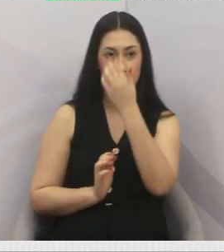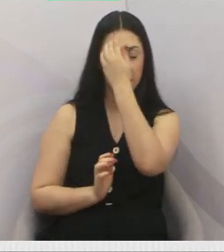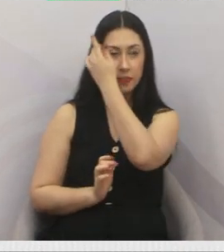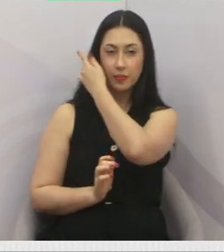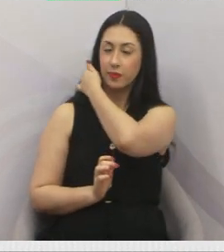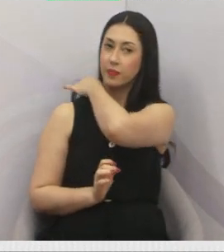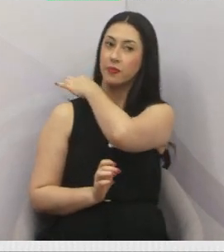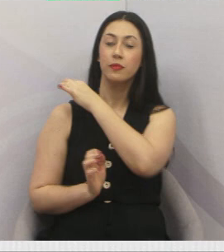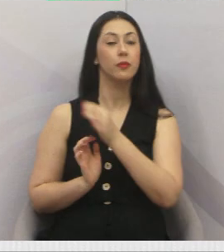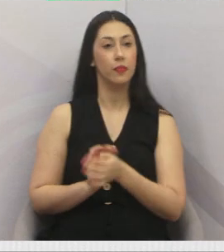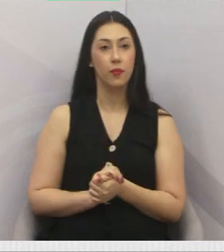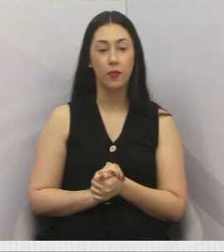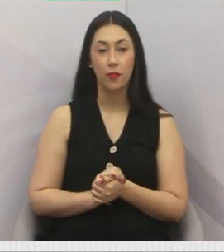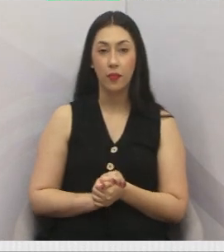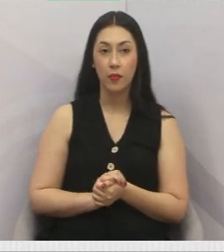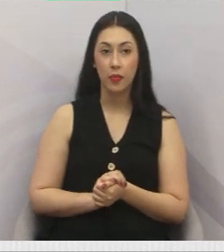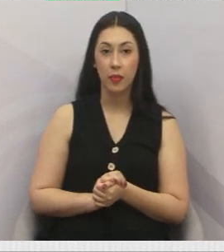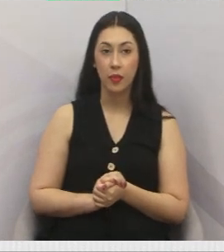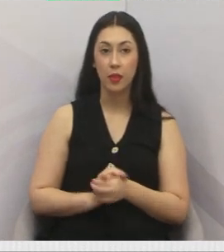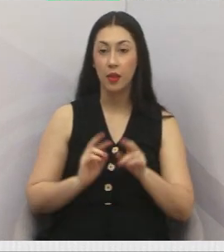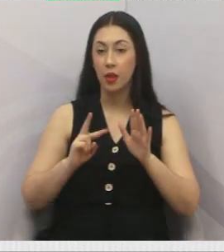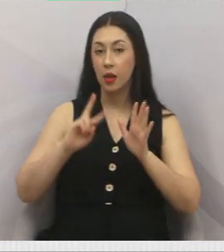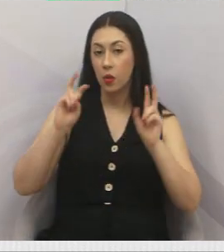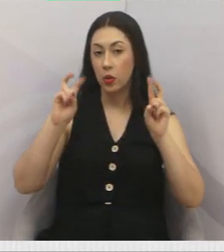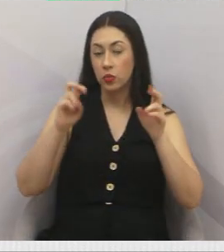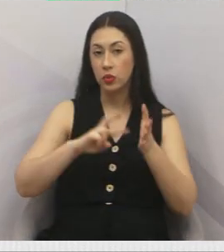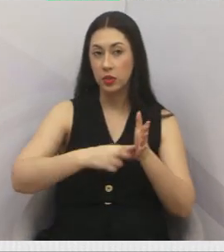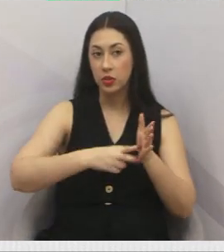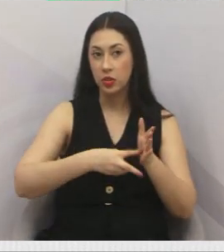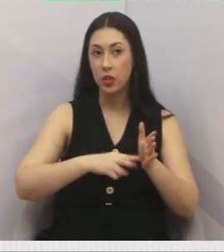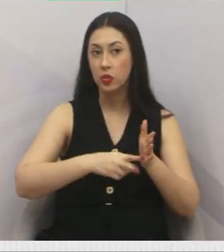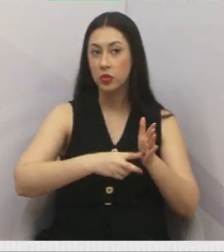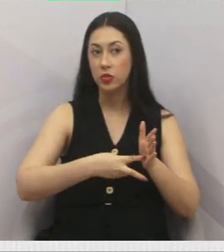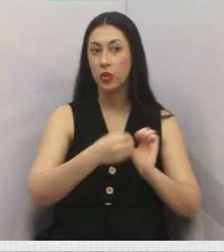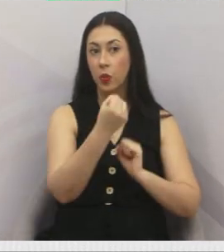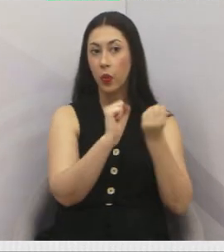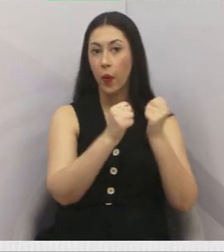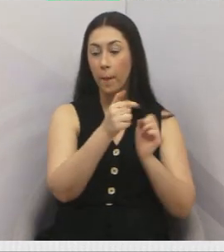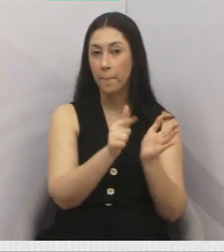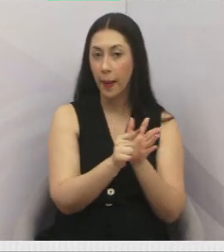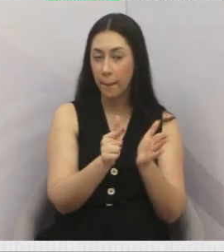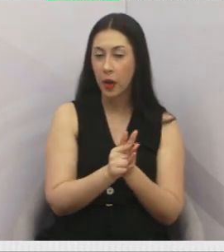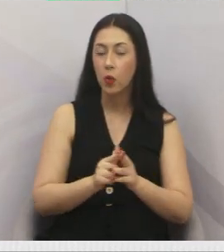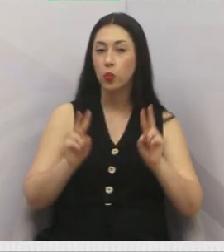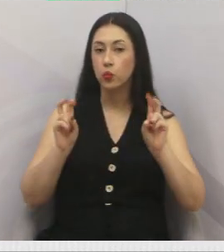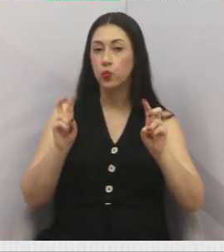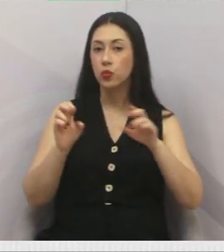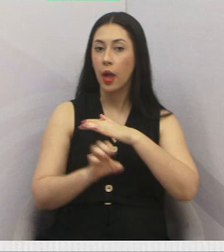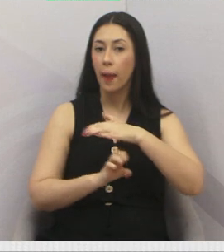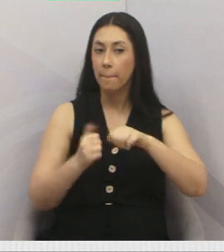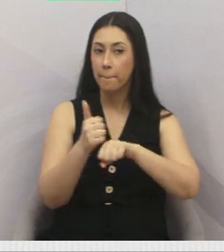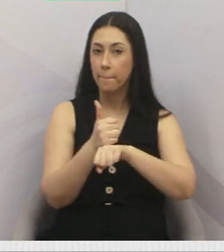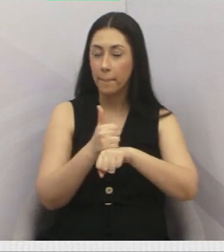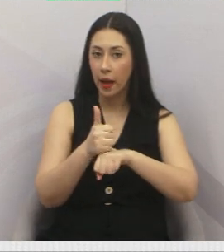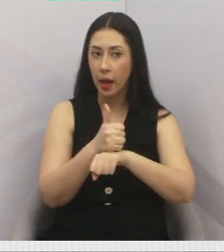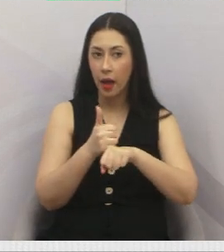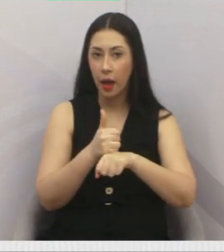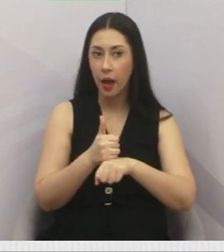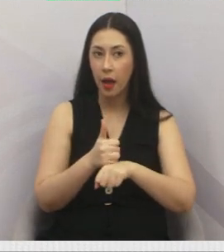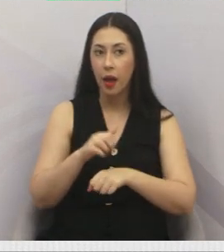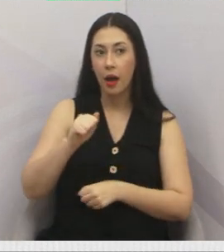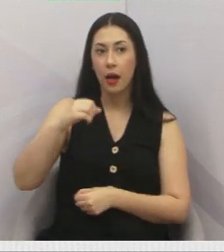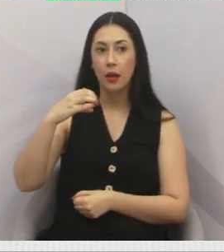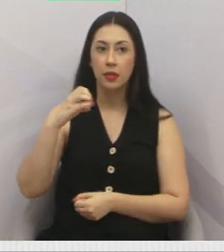Holanda. Segmento de Entidades de Classe Sindical, Sindicatos Papeleiros. Uhum. Segmento de Empresas e Entidades Profissionais,